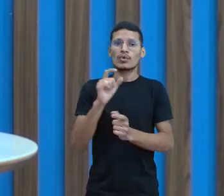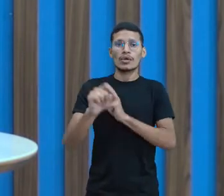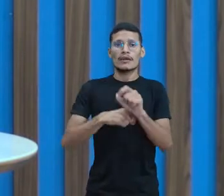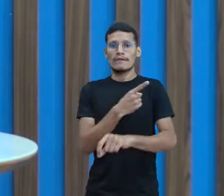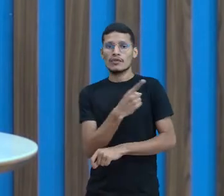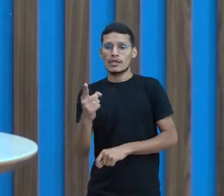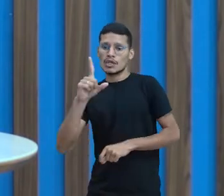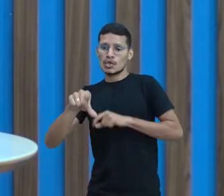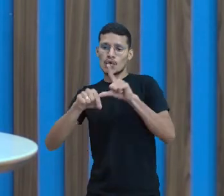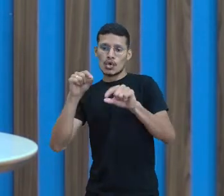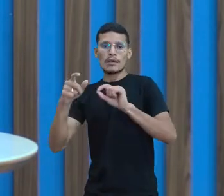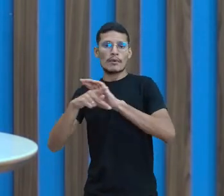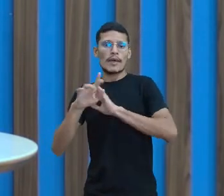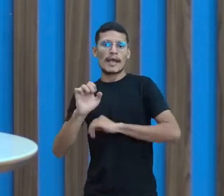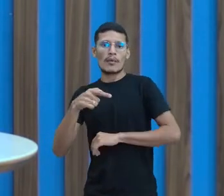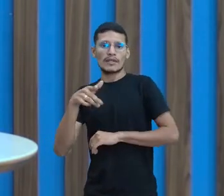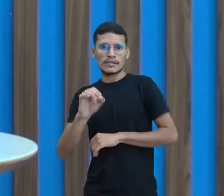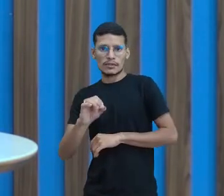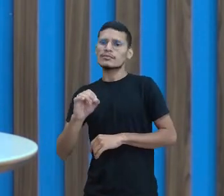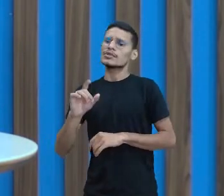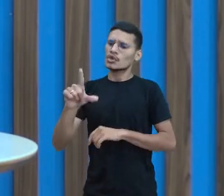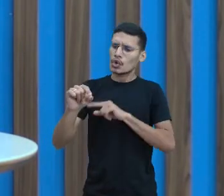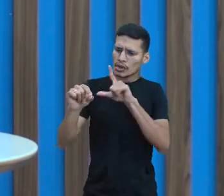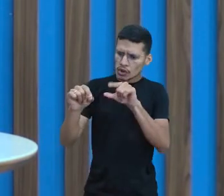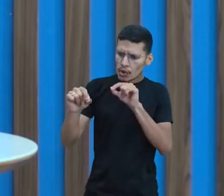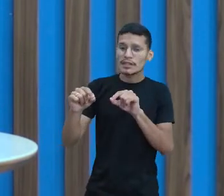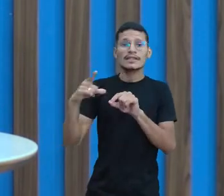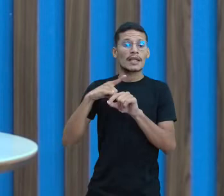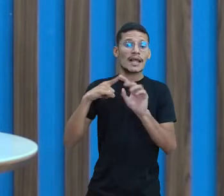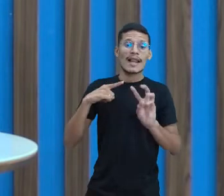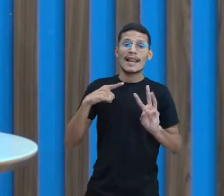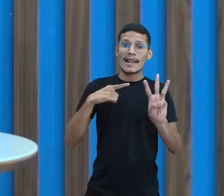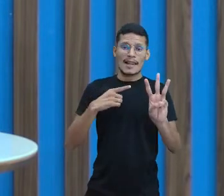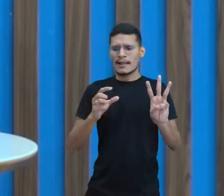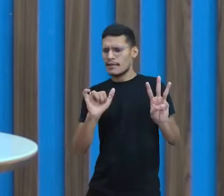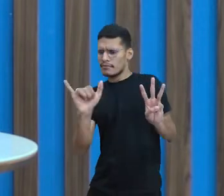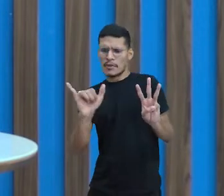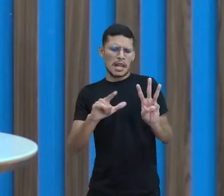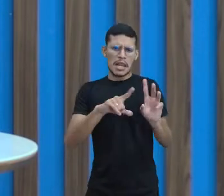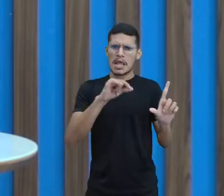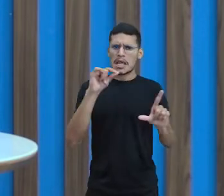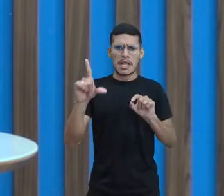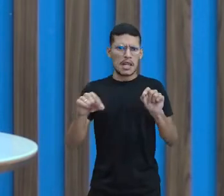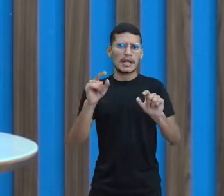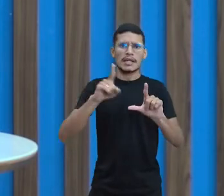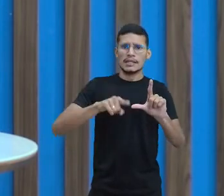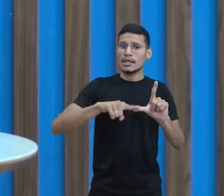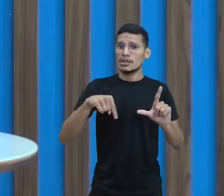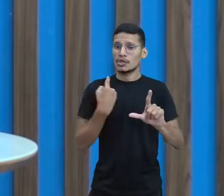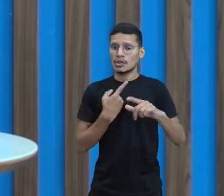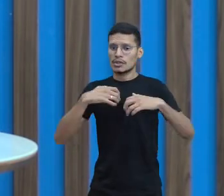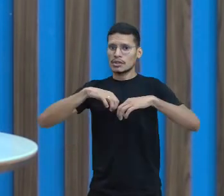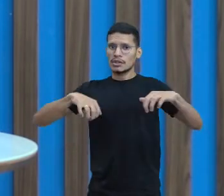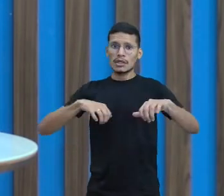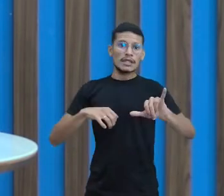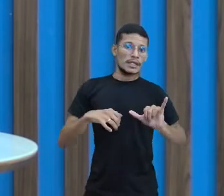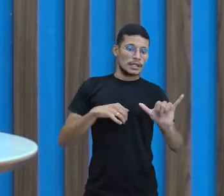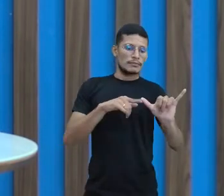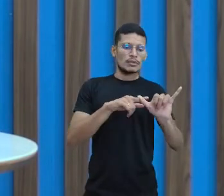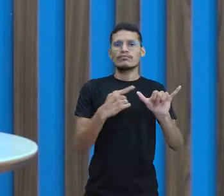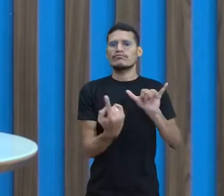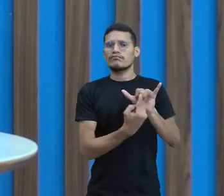equação. Dessa equação, você vai deixar uma das letras que você escolher sozinho. Aqui a gente deixou o y